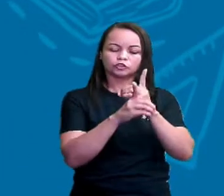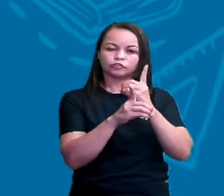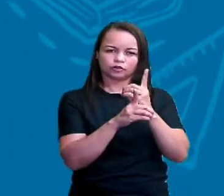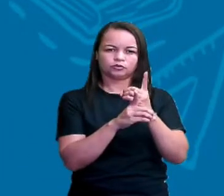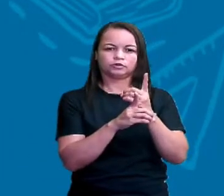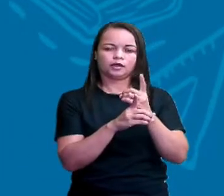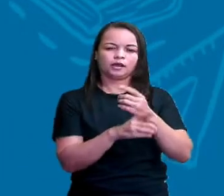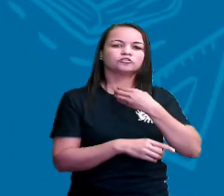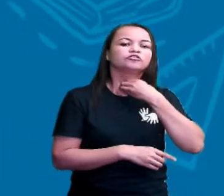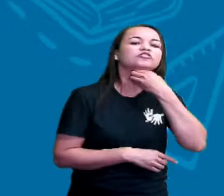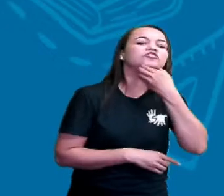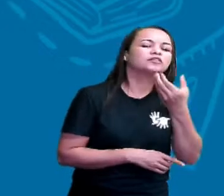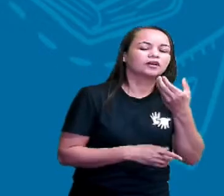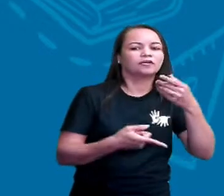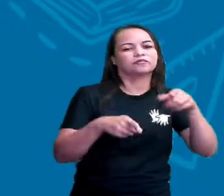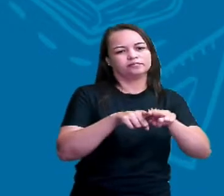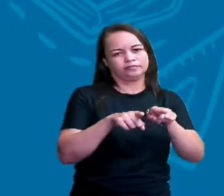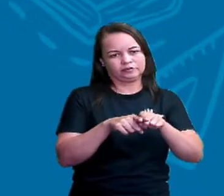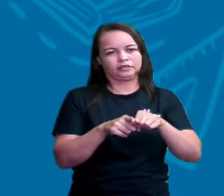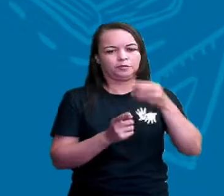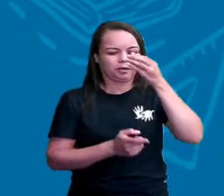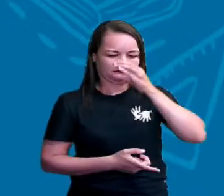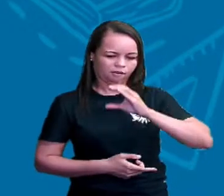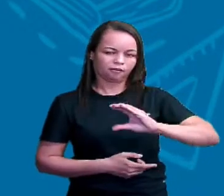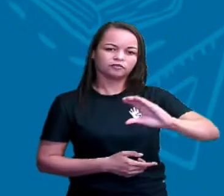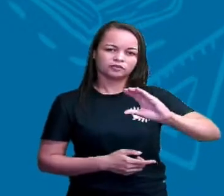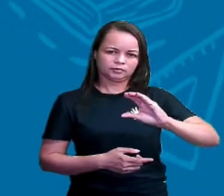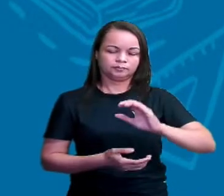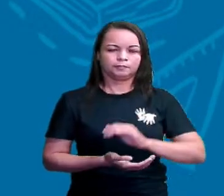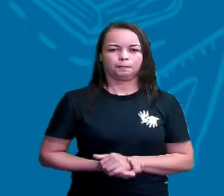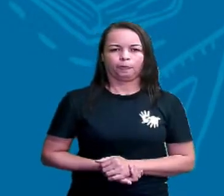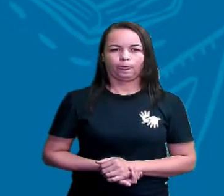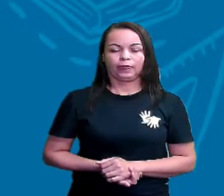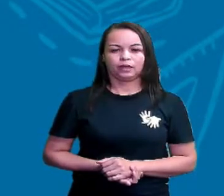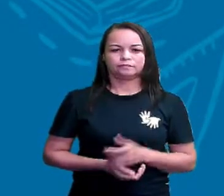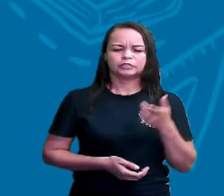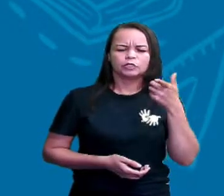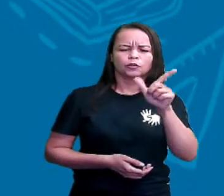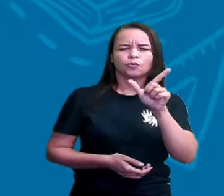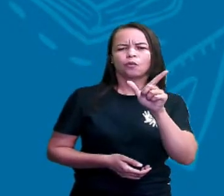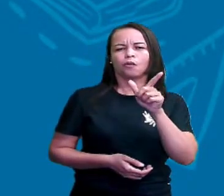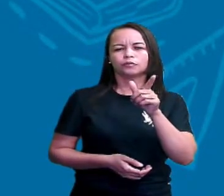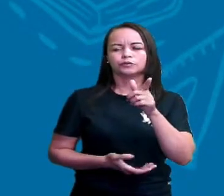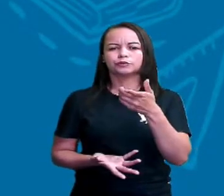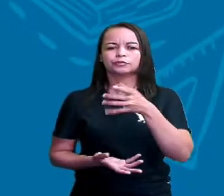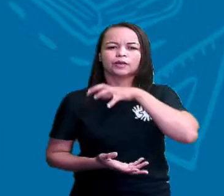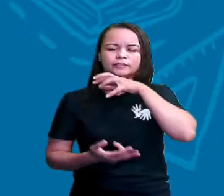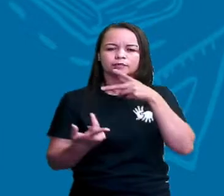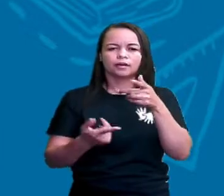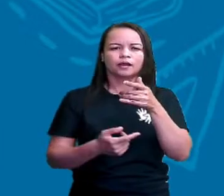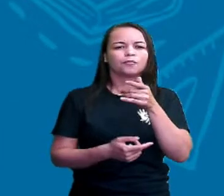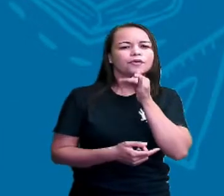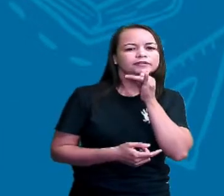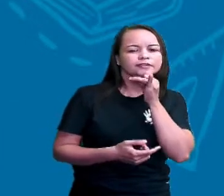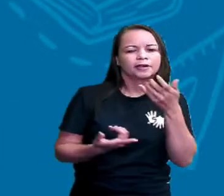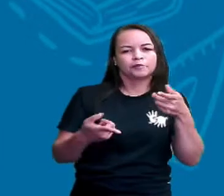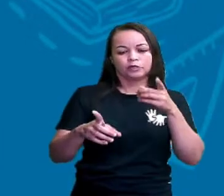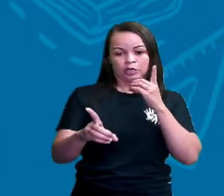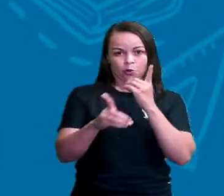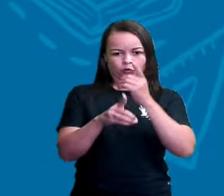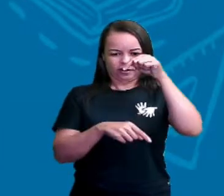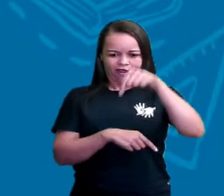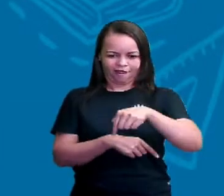tanto girafas quanto elefantes, tá certo? E um outro animal, um outro exemplo que eu quis trazer para vocês que nós não vamos encontrar